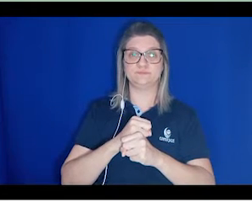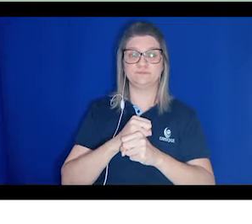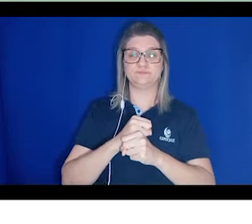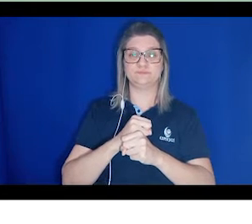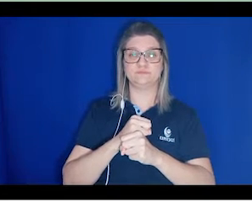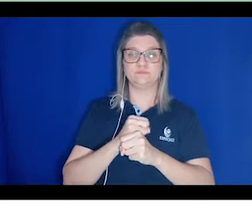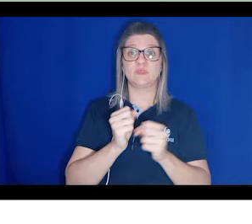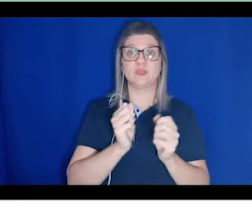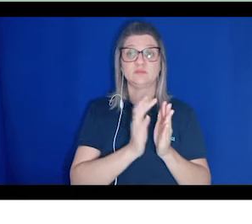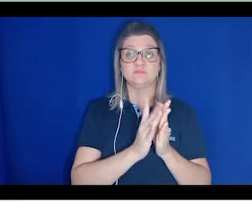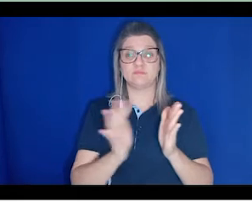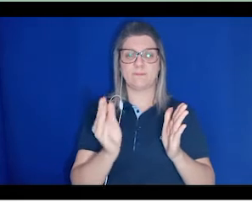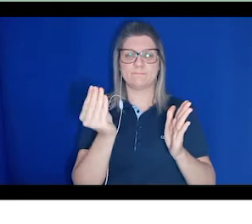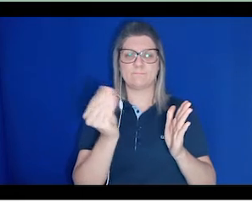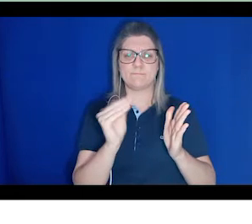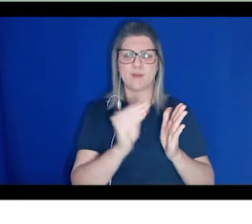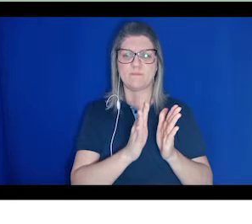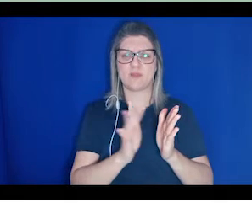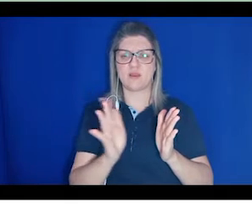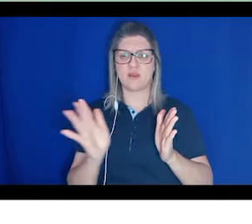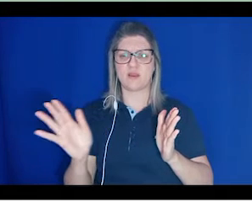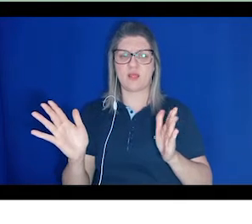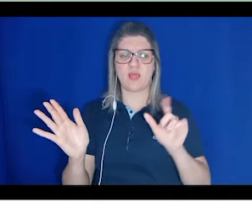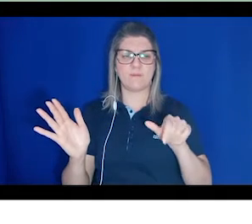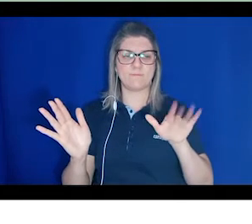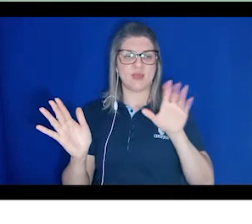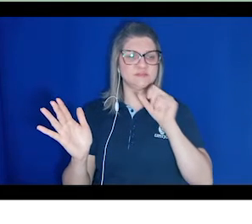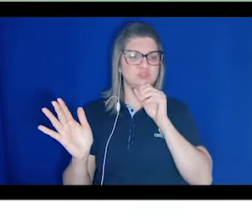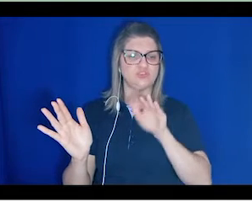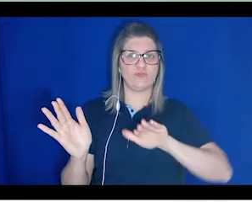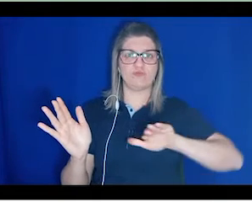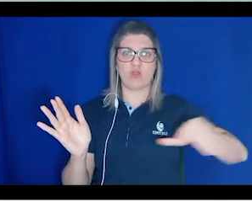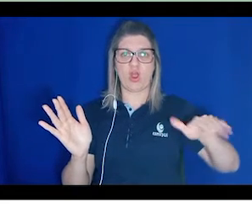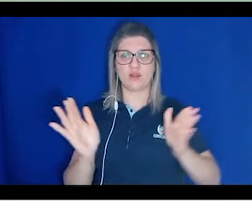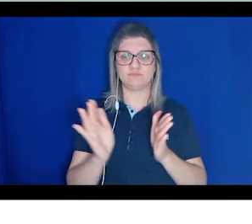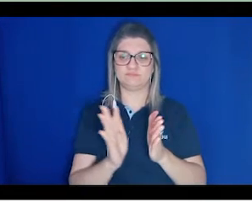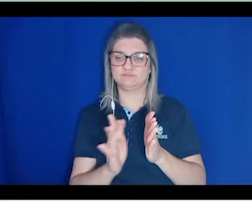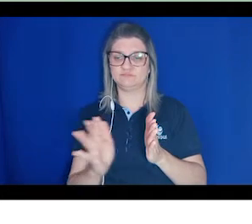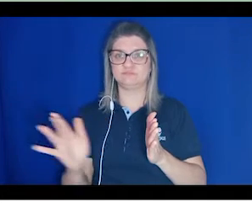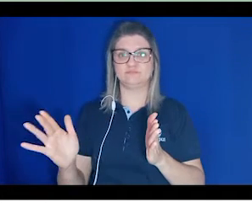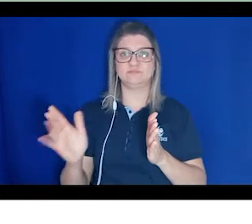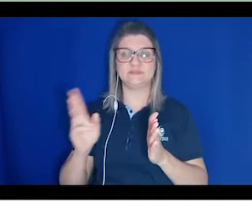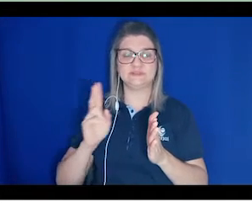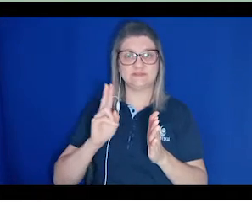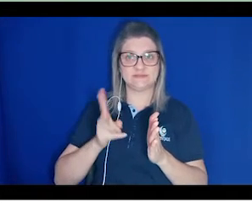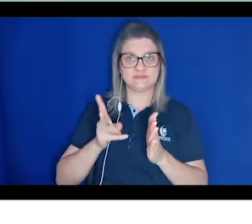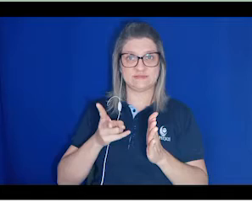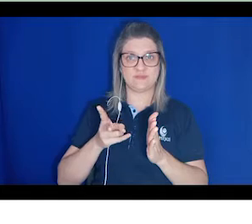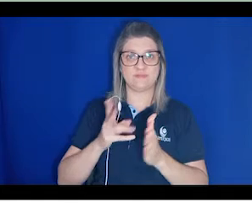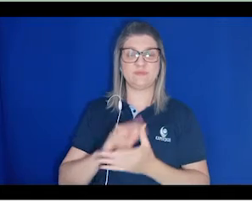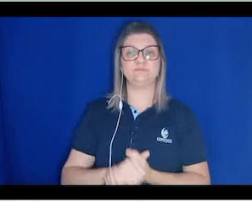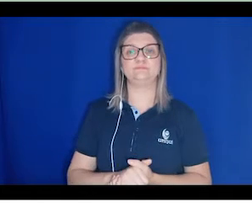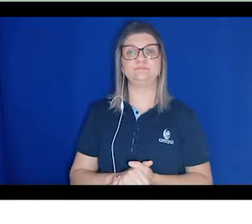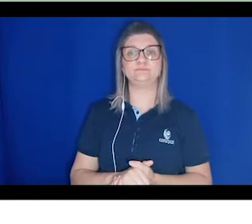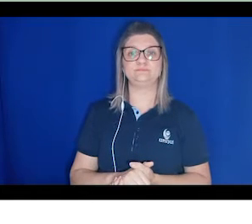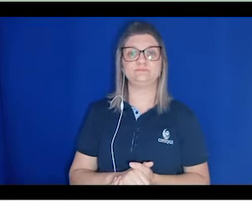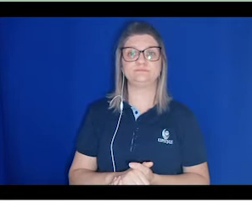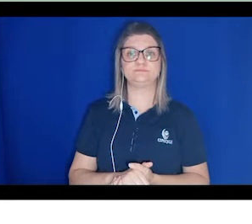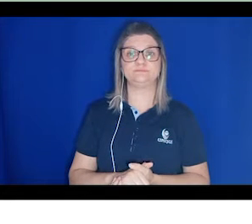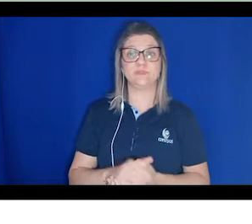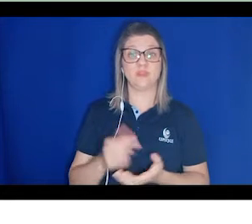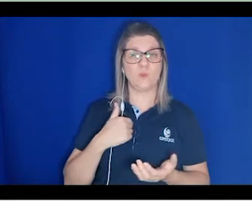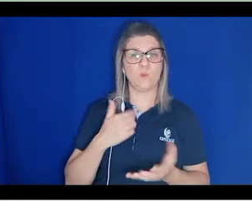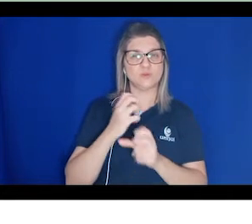Ou seja, se eu vou calcular de 3 dias, eu tenho o dia de hoje e mais 2 dias para trás. Quando eu vou calcular o dia